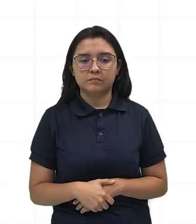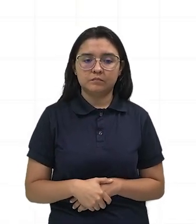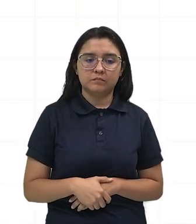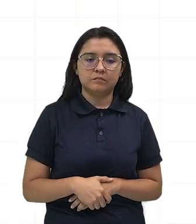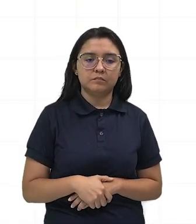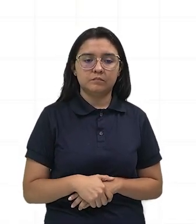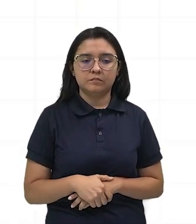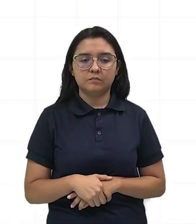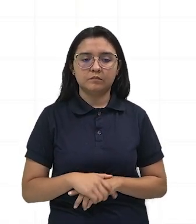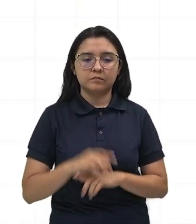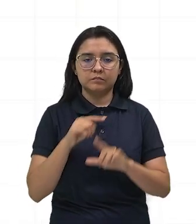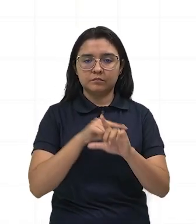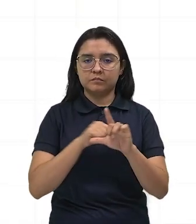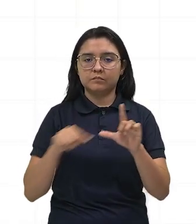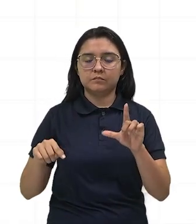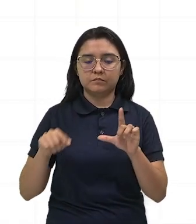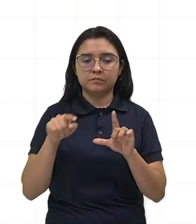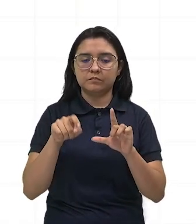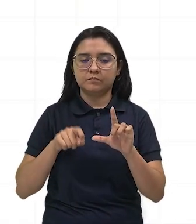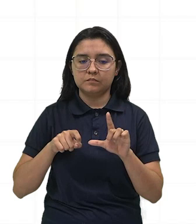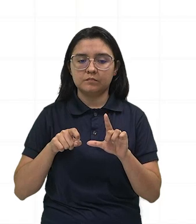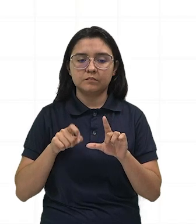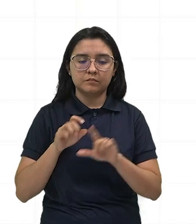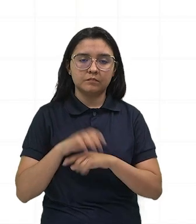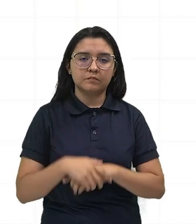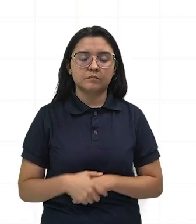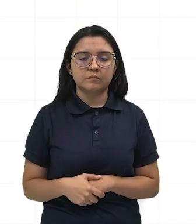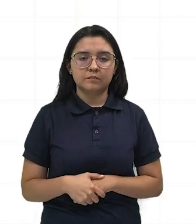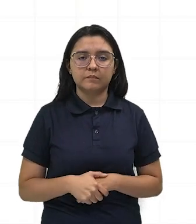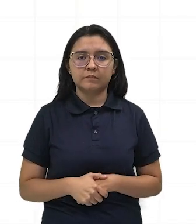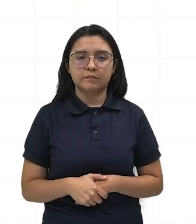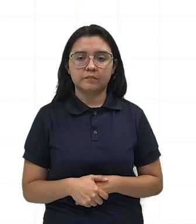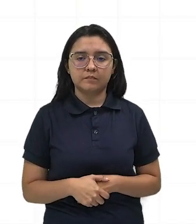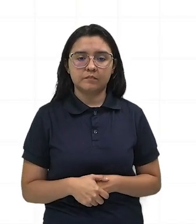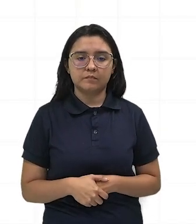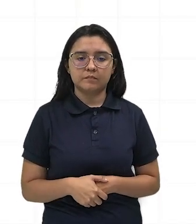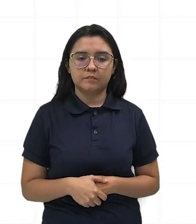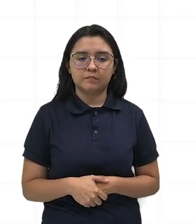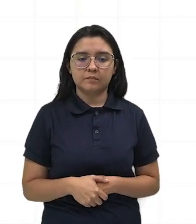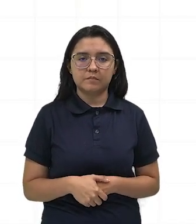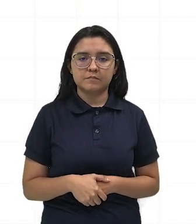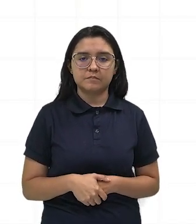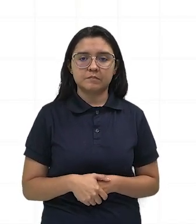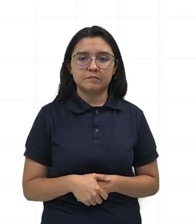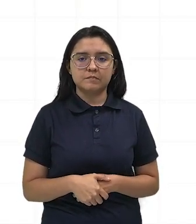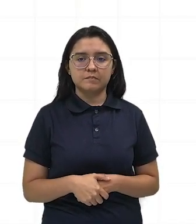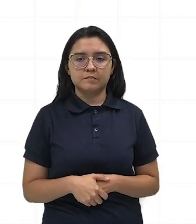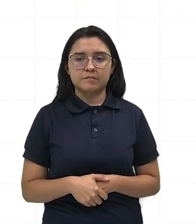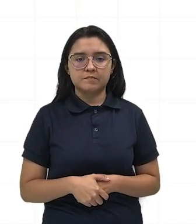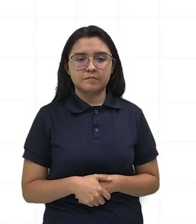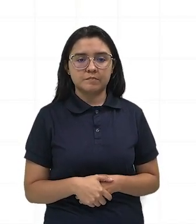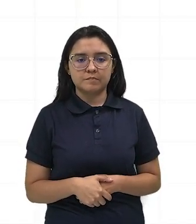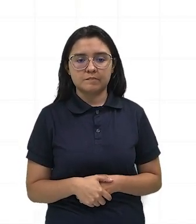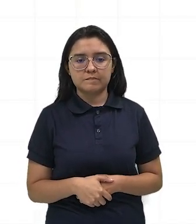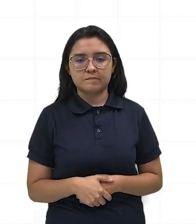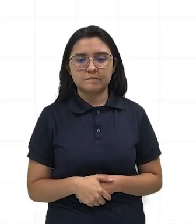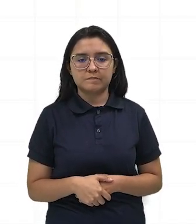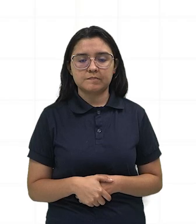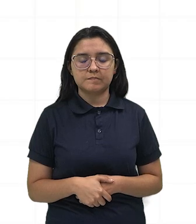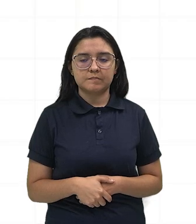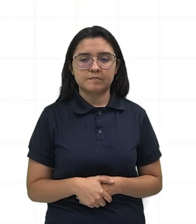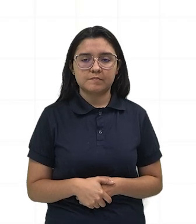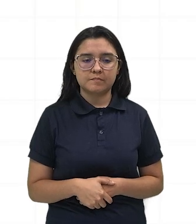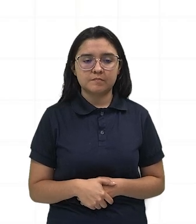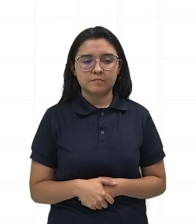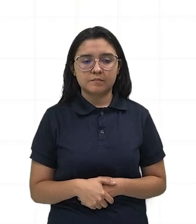e um eixo horizontal, é o eixo X, né? O eixo das